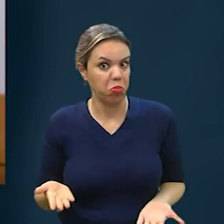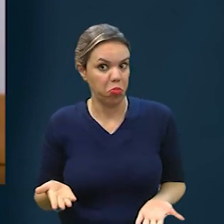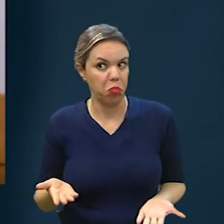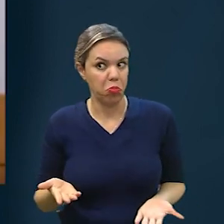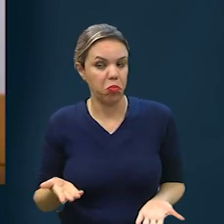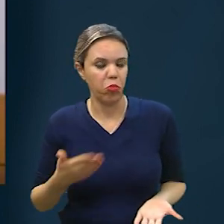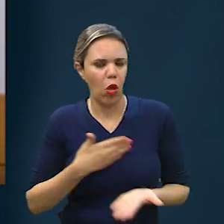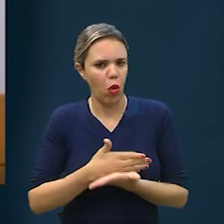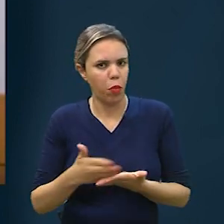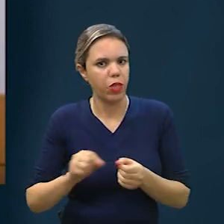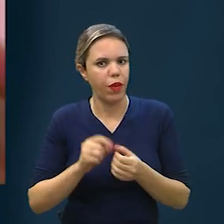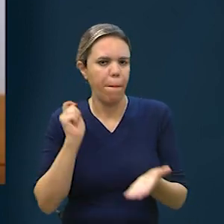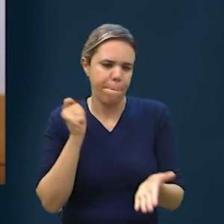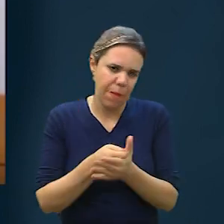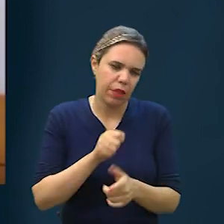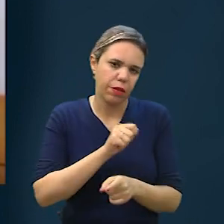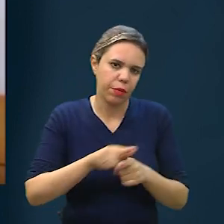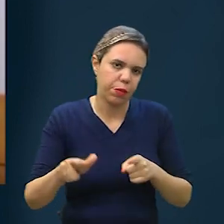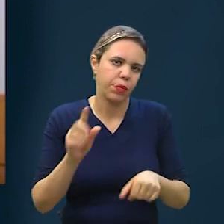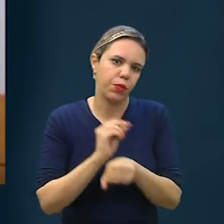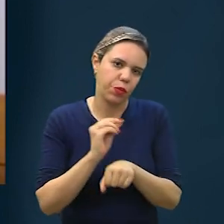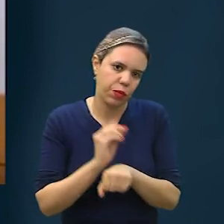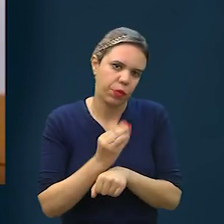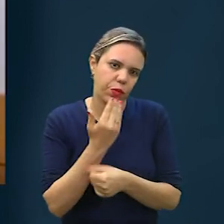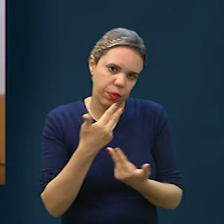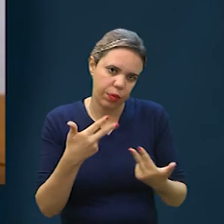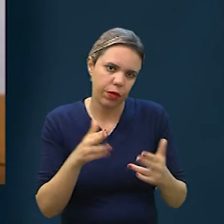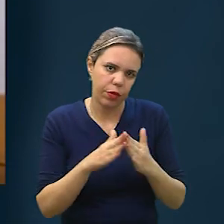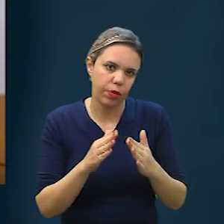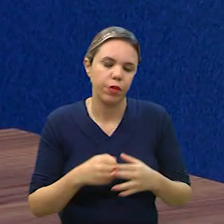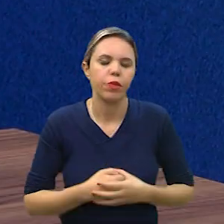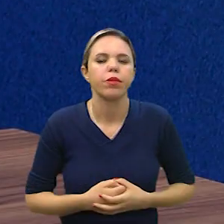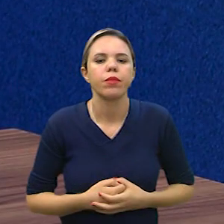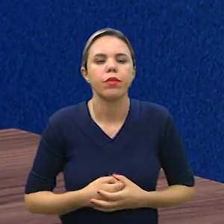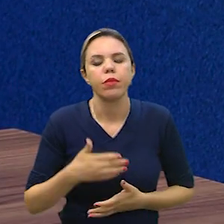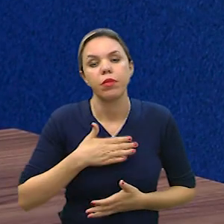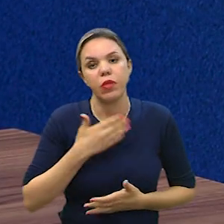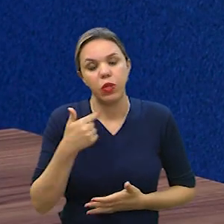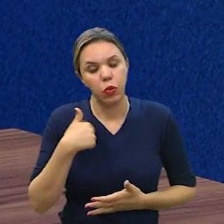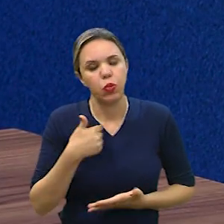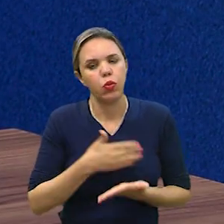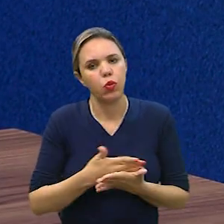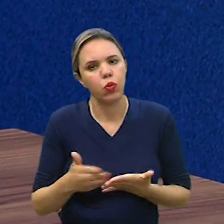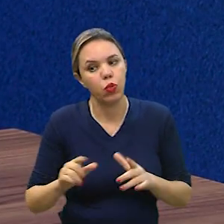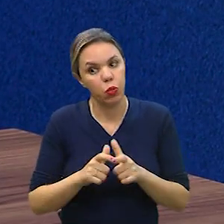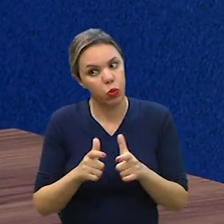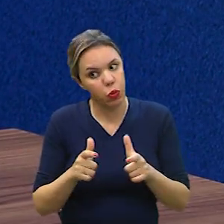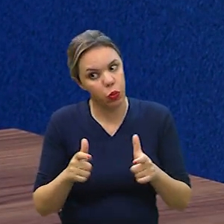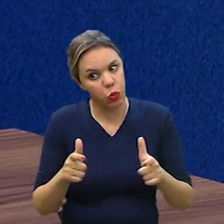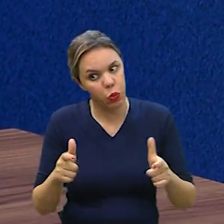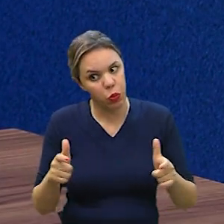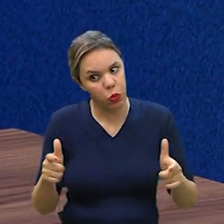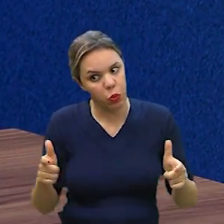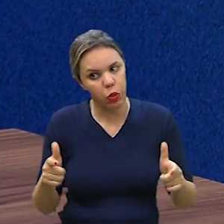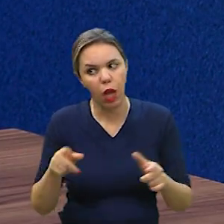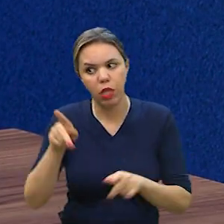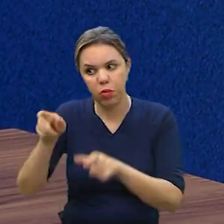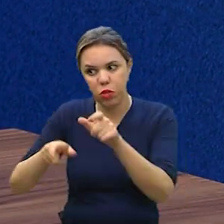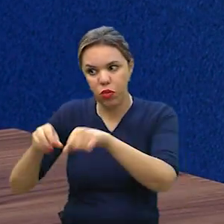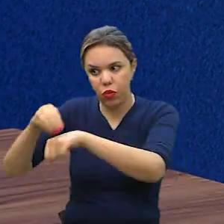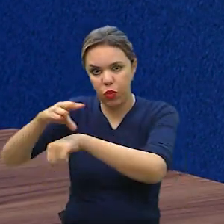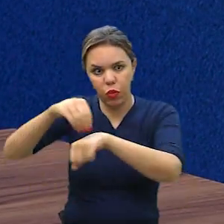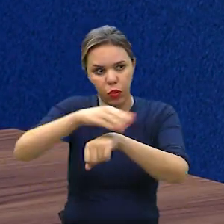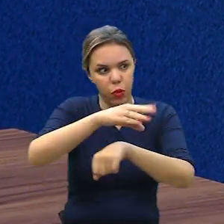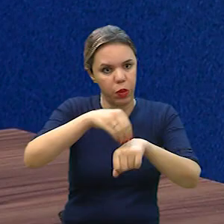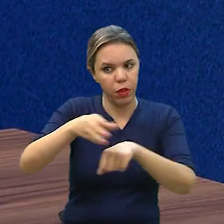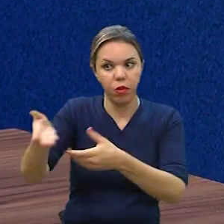né, porque eu comecei a fazer isso para pagar meu aluguel, para o sustento da casa. Mas, para minha surpresa, isso começou a crescer. Uma foi indicando para